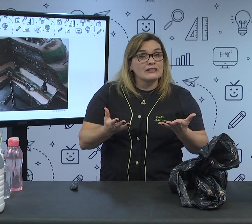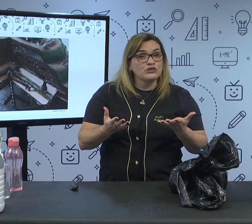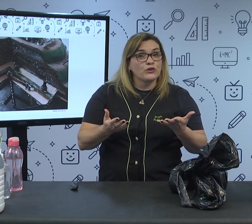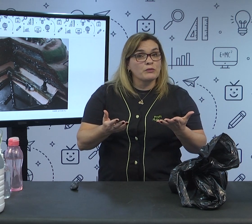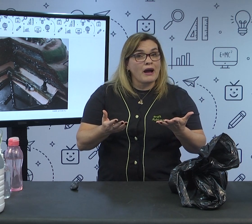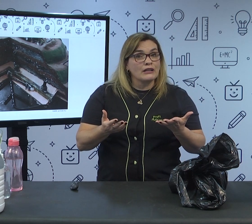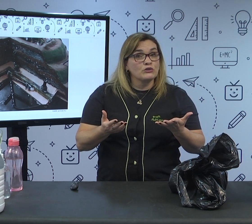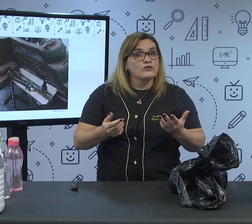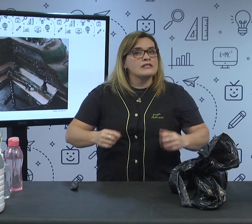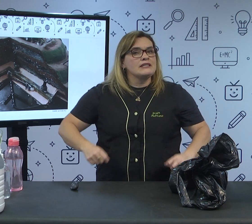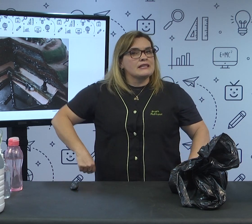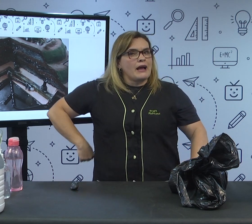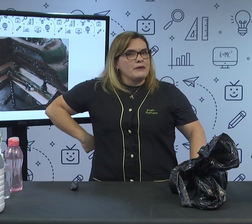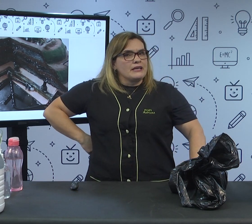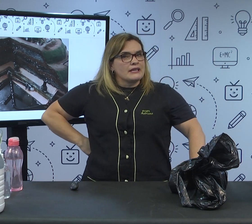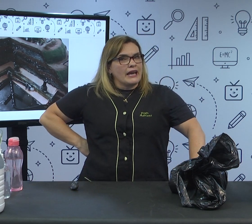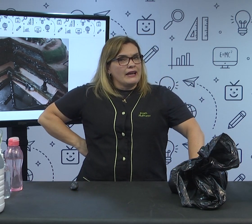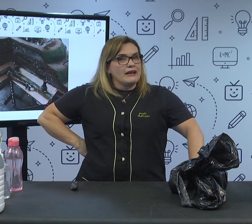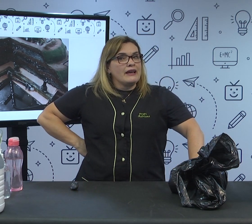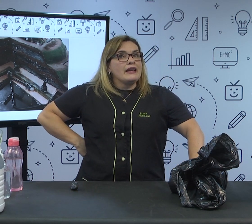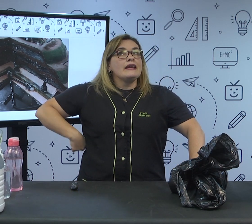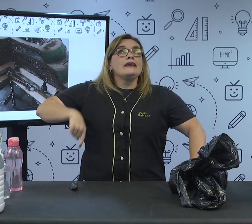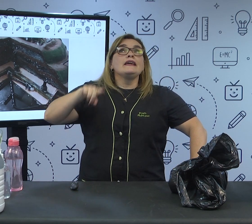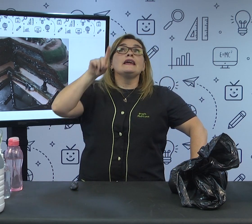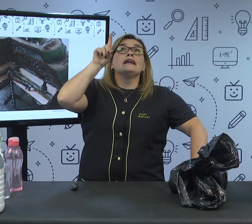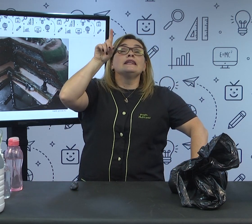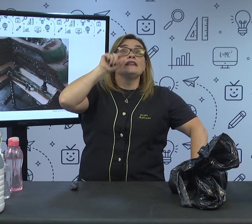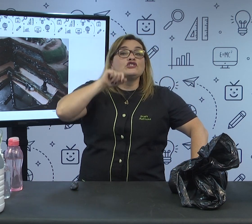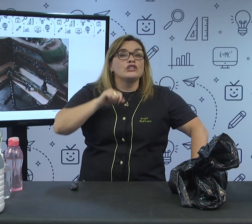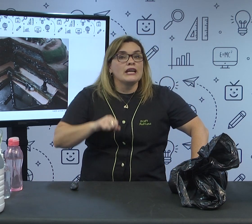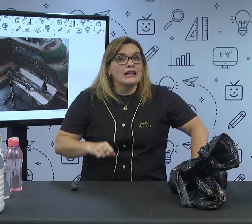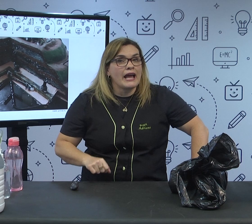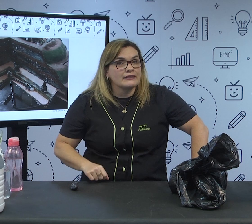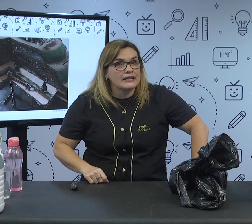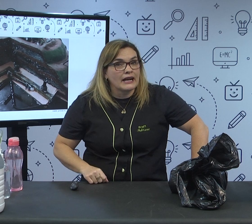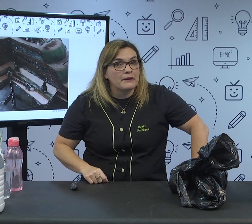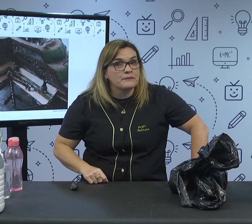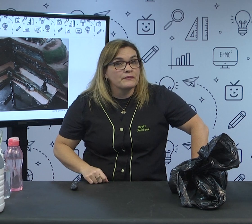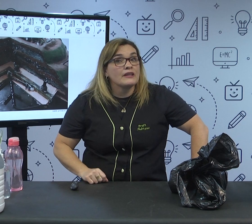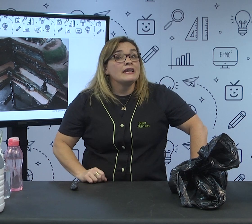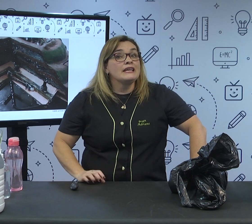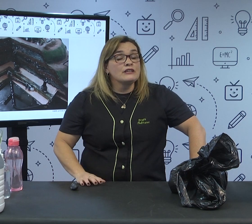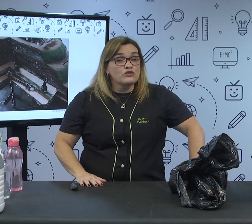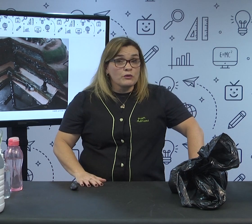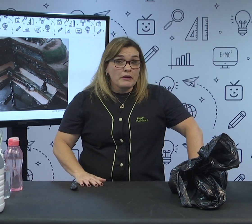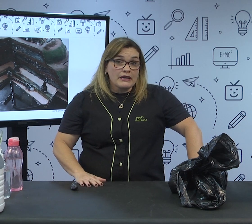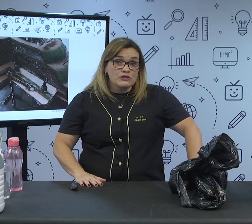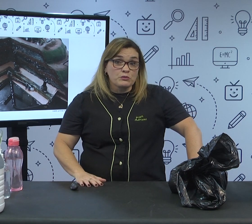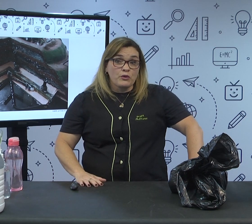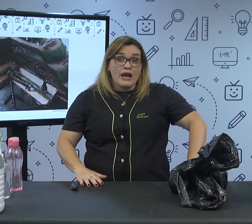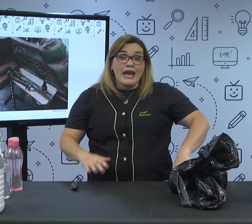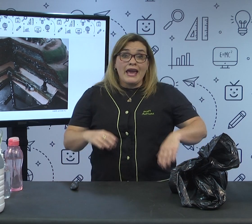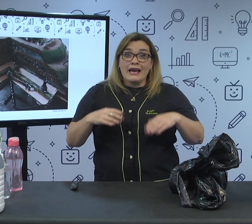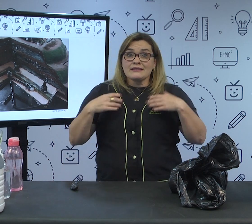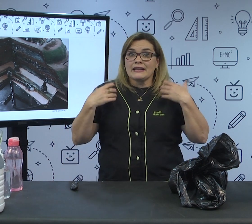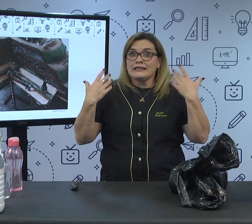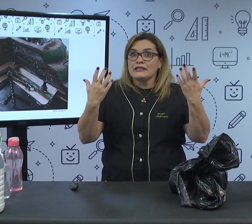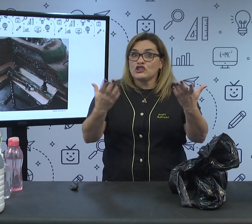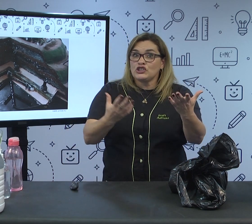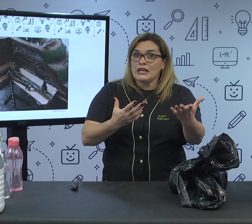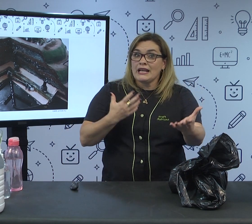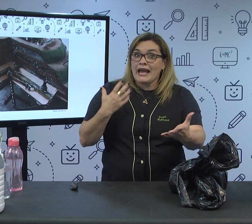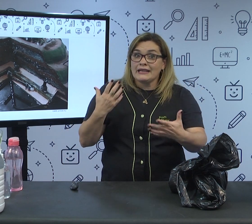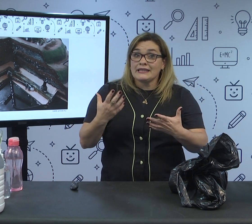é transformado, vocês sabem em quê? Em energia elétrica. Isso mesmo,